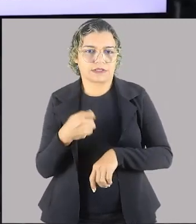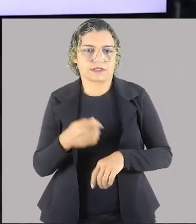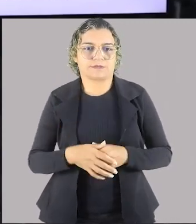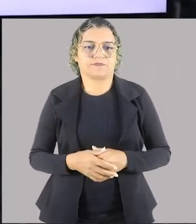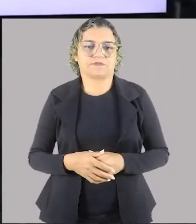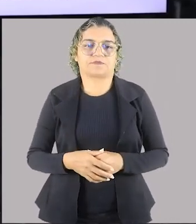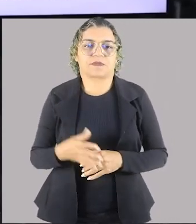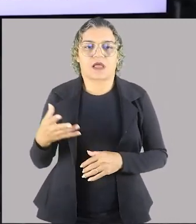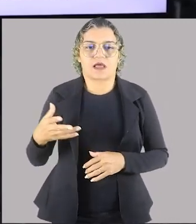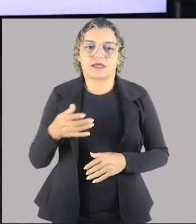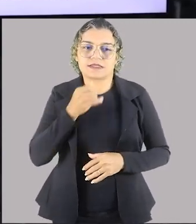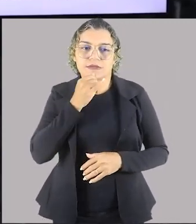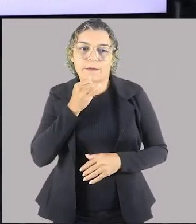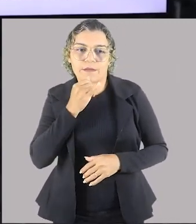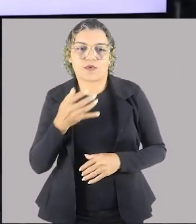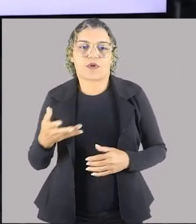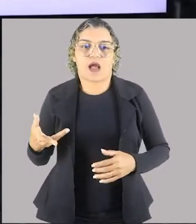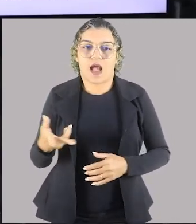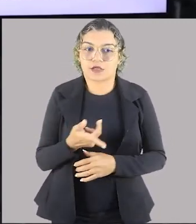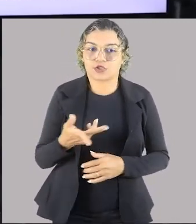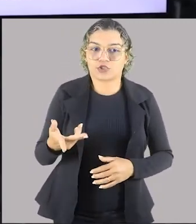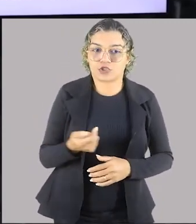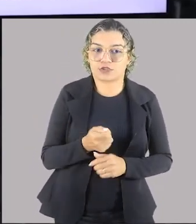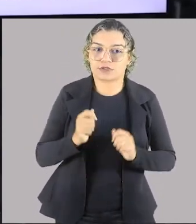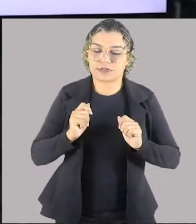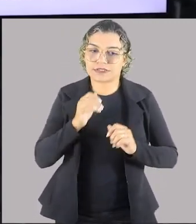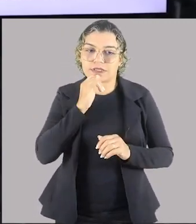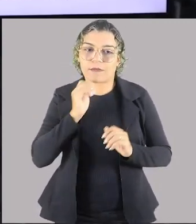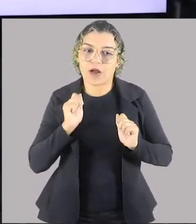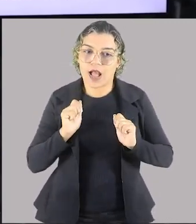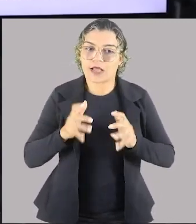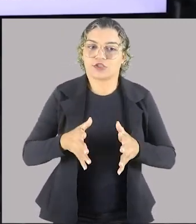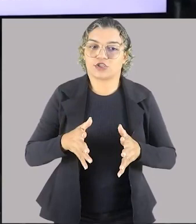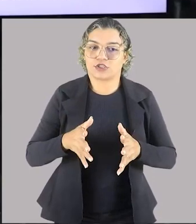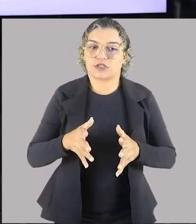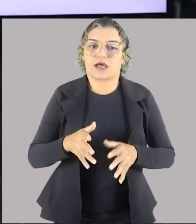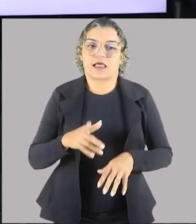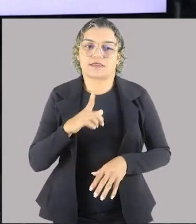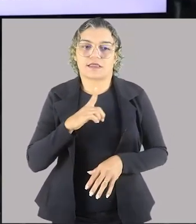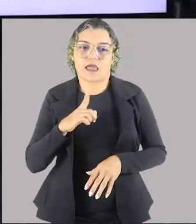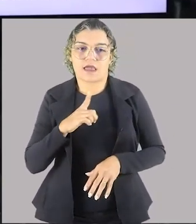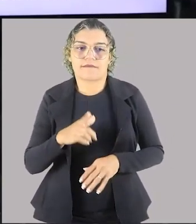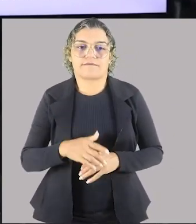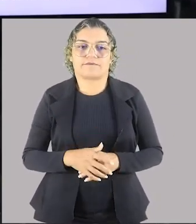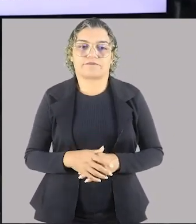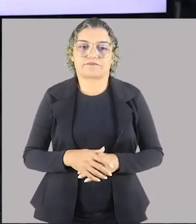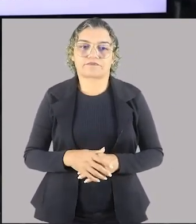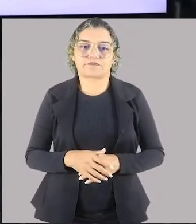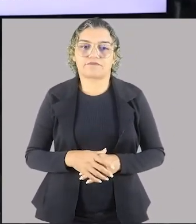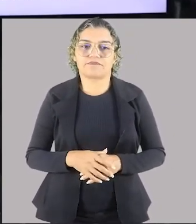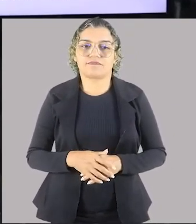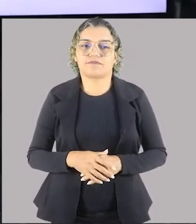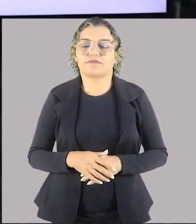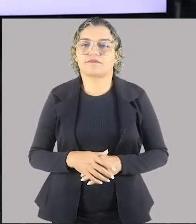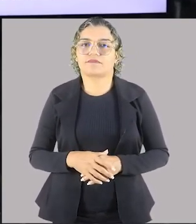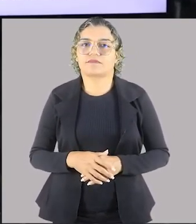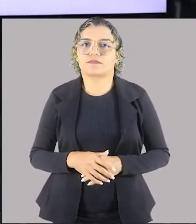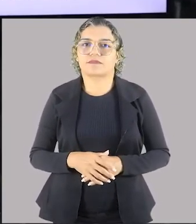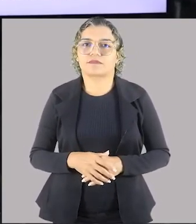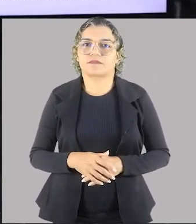A agilidade vai ser a capacidade de se movimentar mudando de direção, tá?